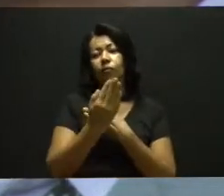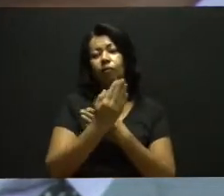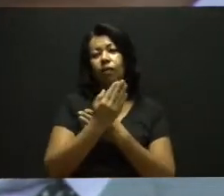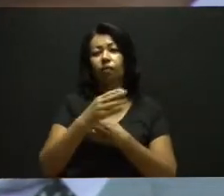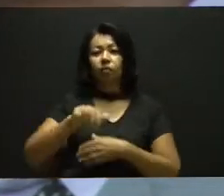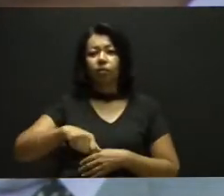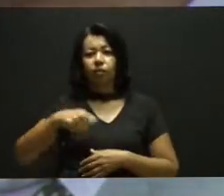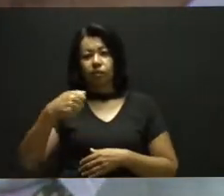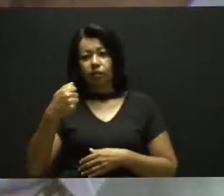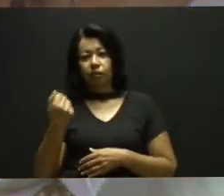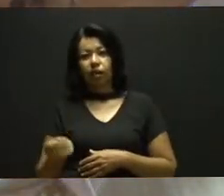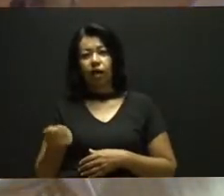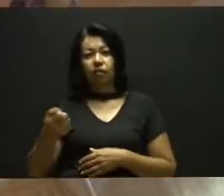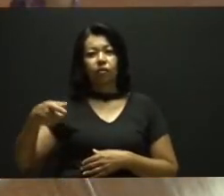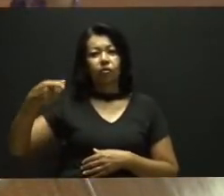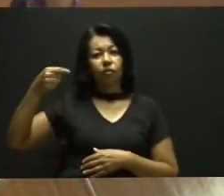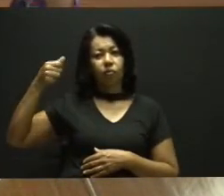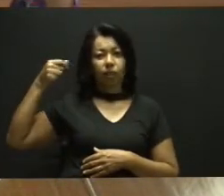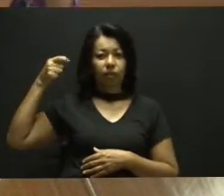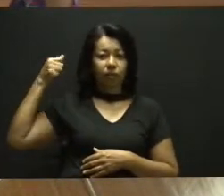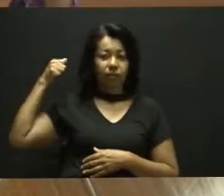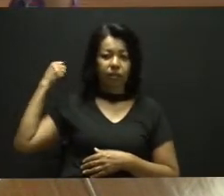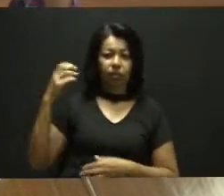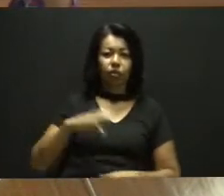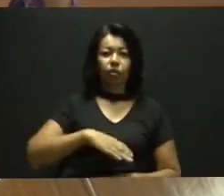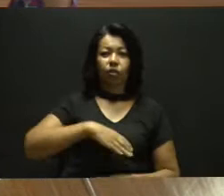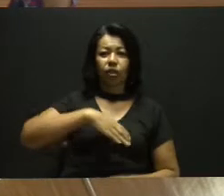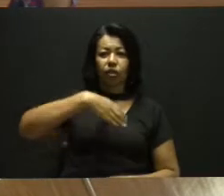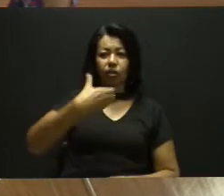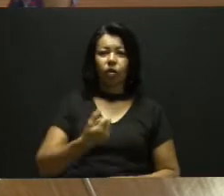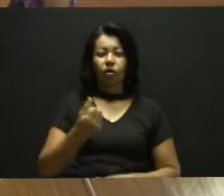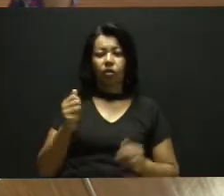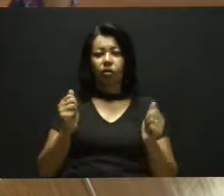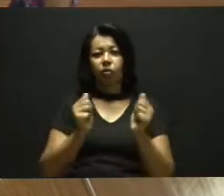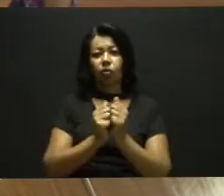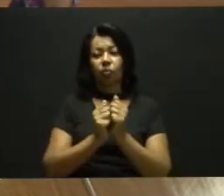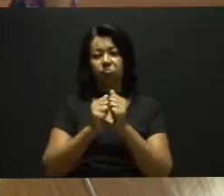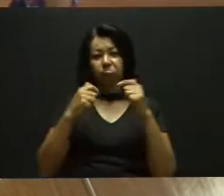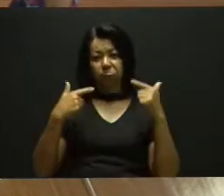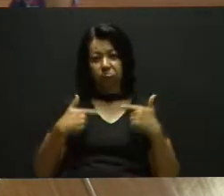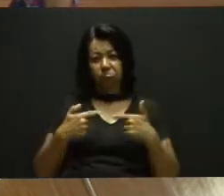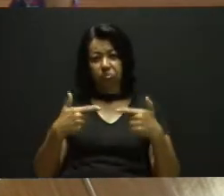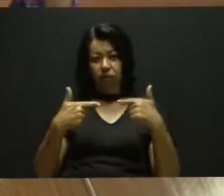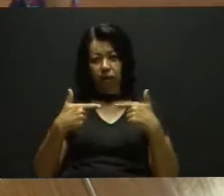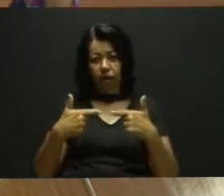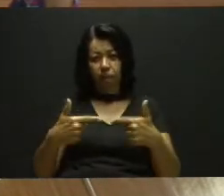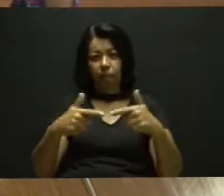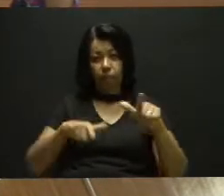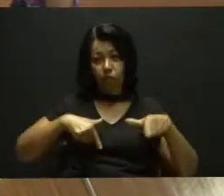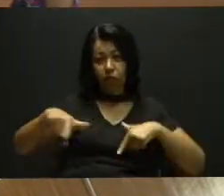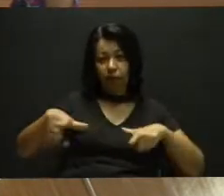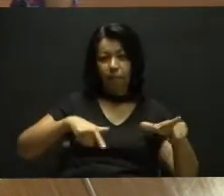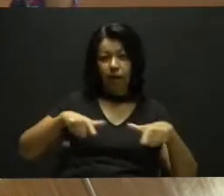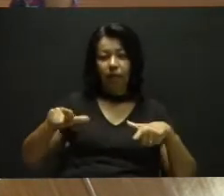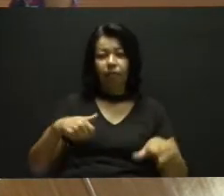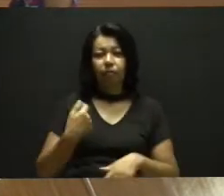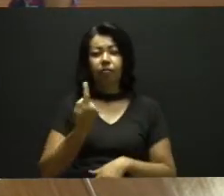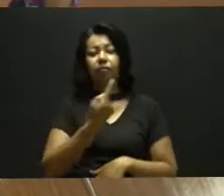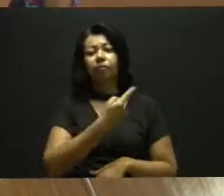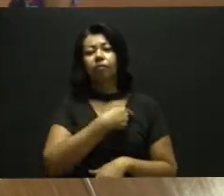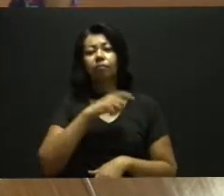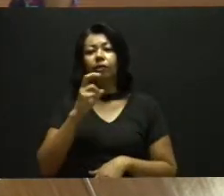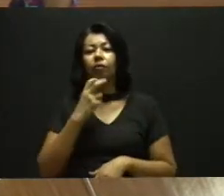de um passado na boca todos numa só